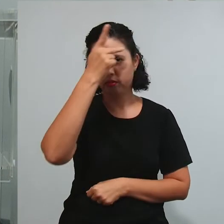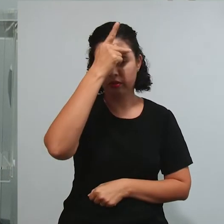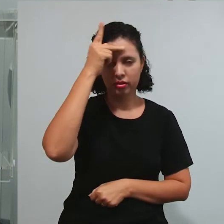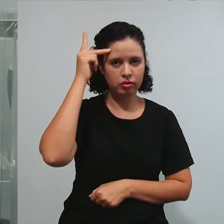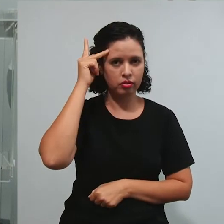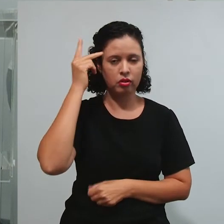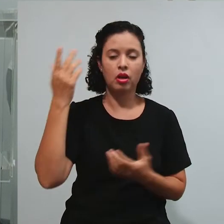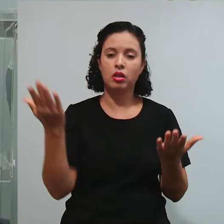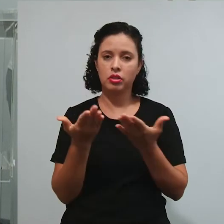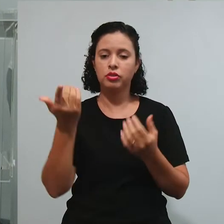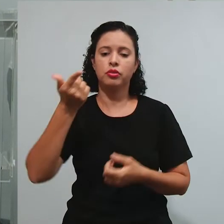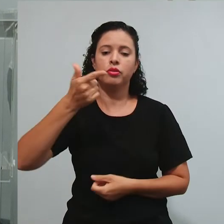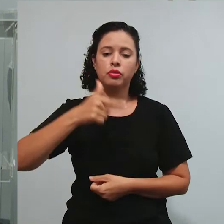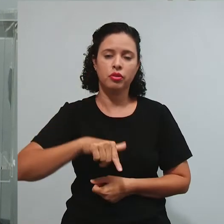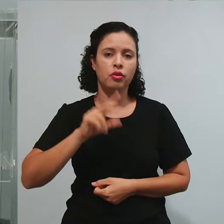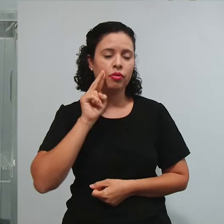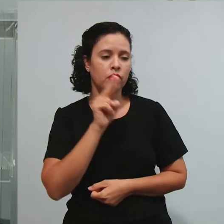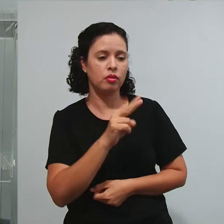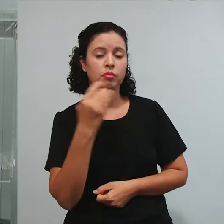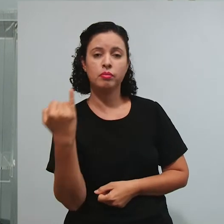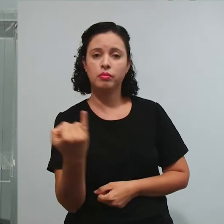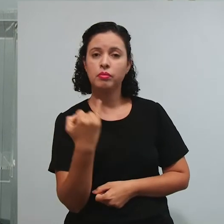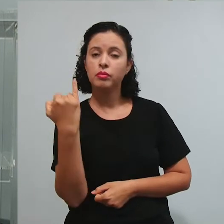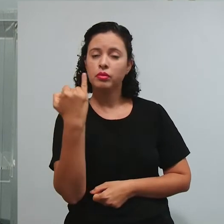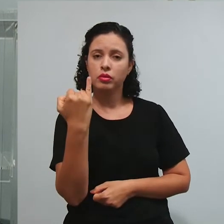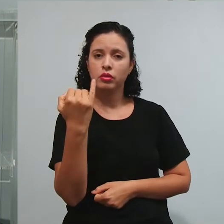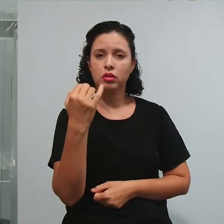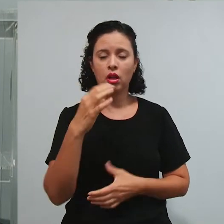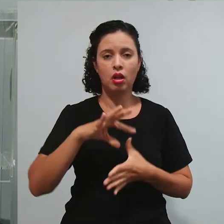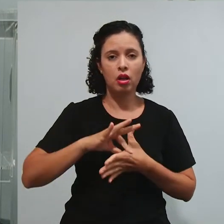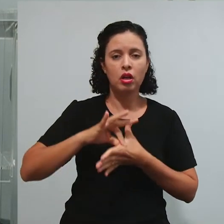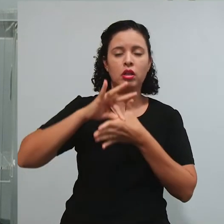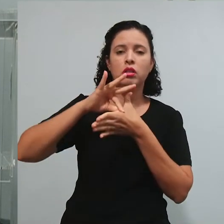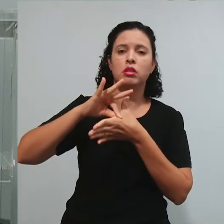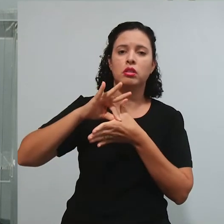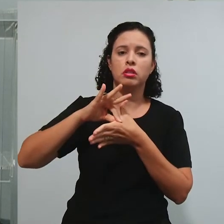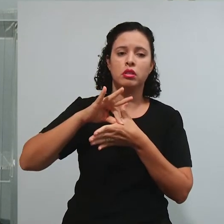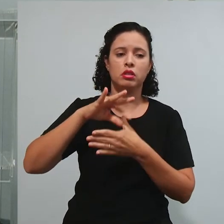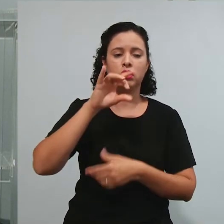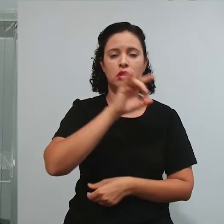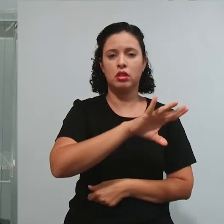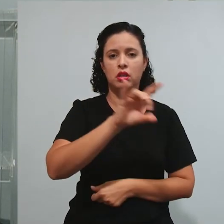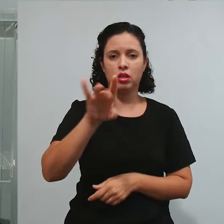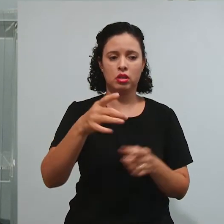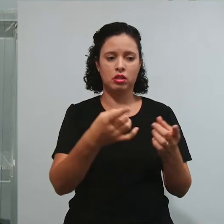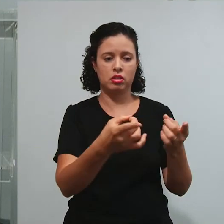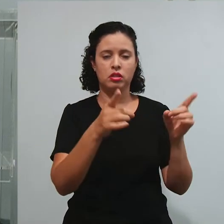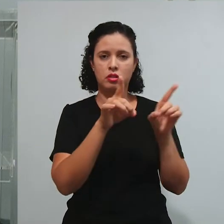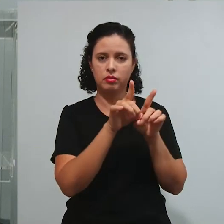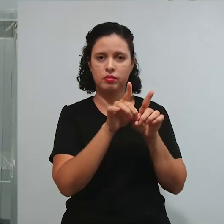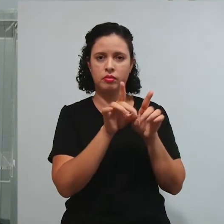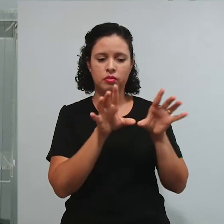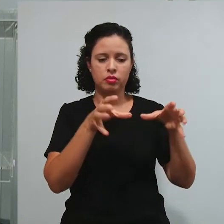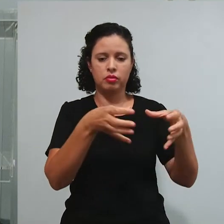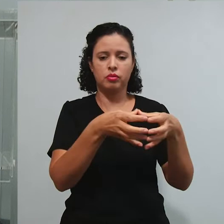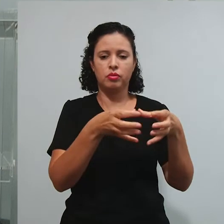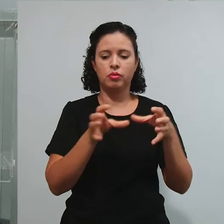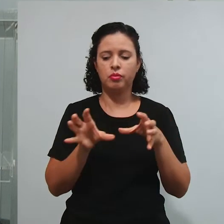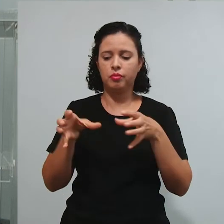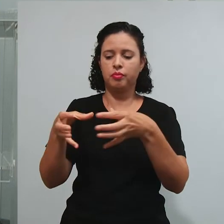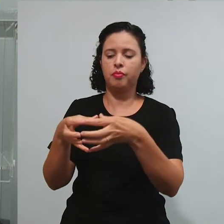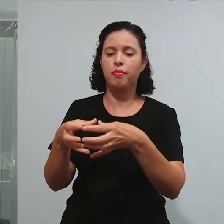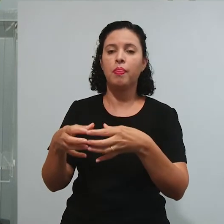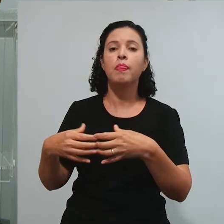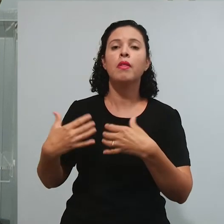estão revendo novamente, a importância das lideranças em cada setor, né? Qual